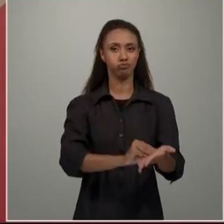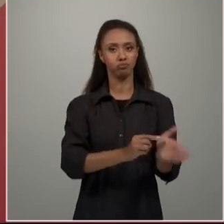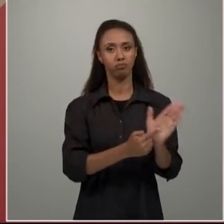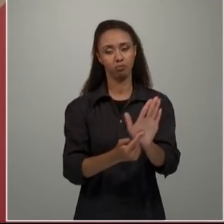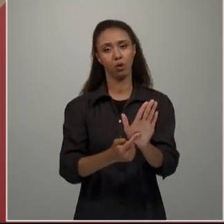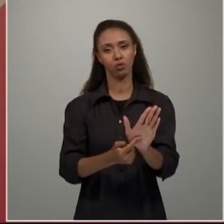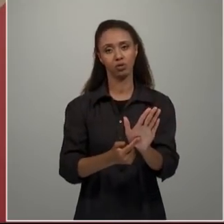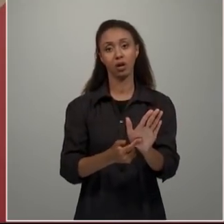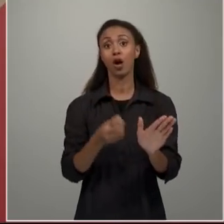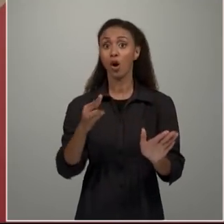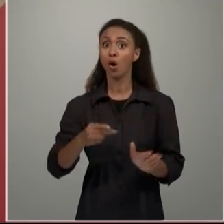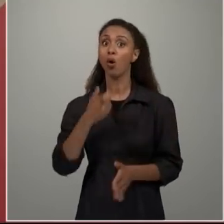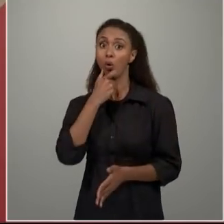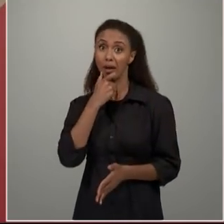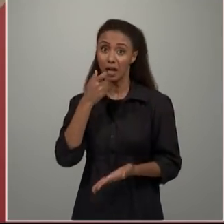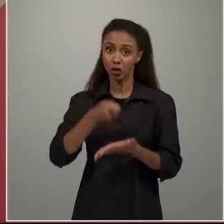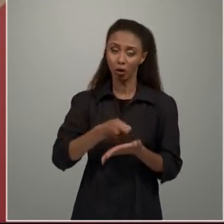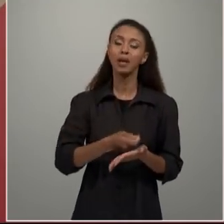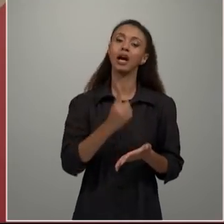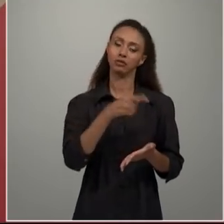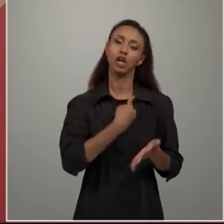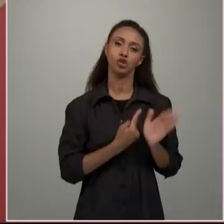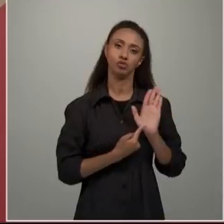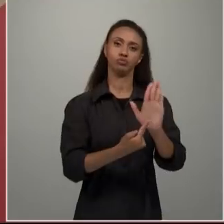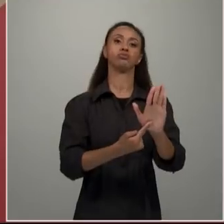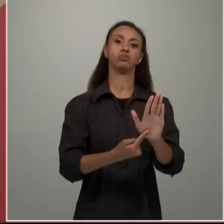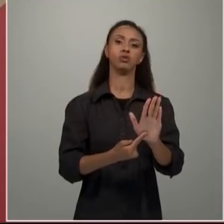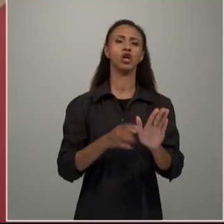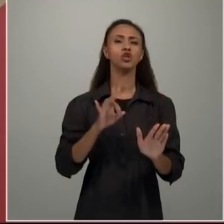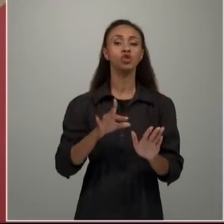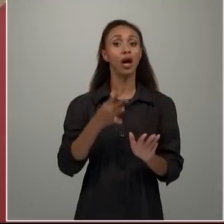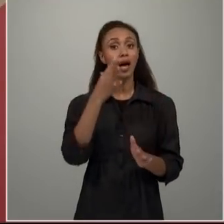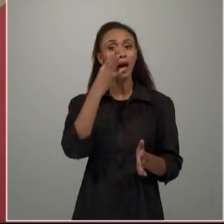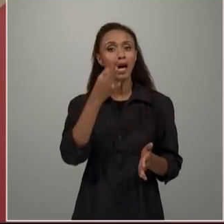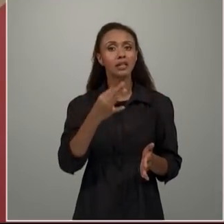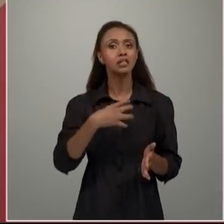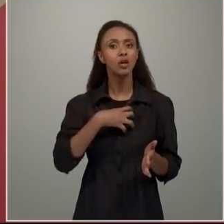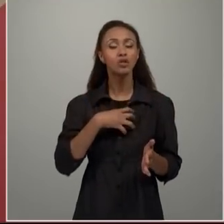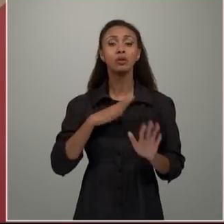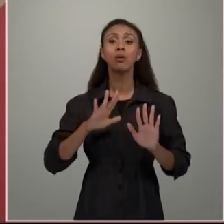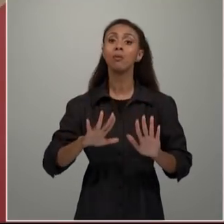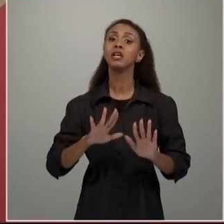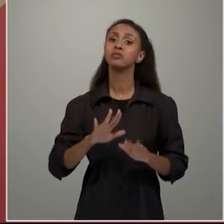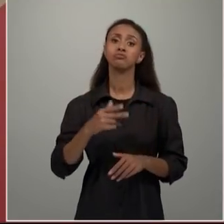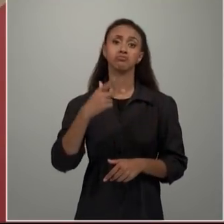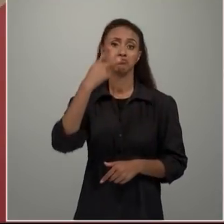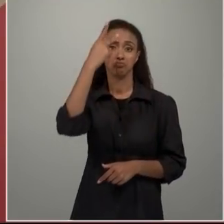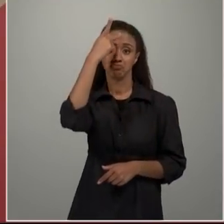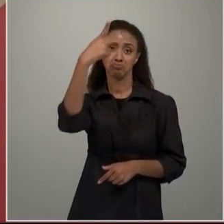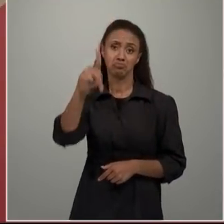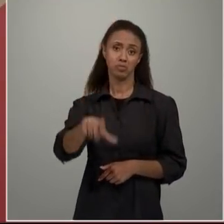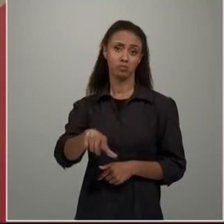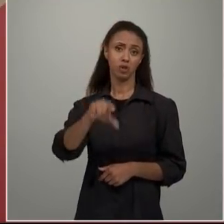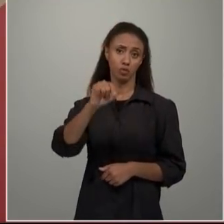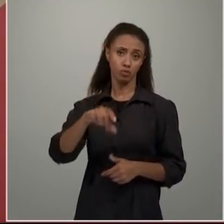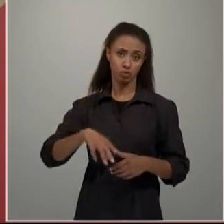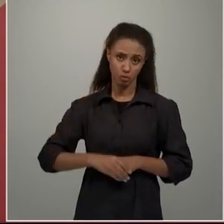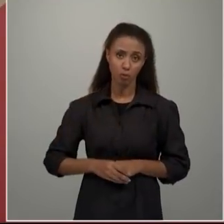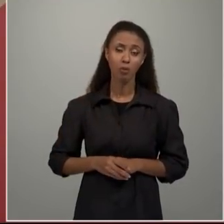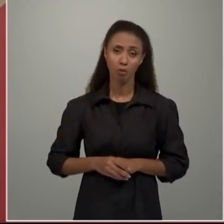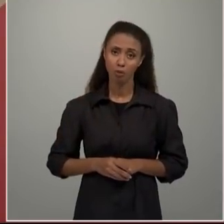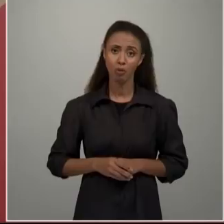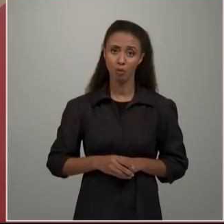também tá então é só você dá uma olhadinha no enunciado e presta atenção mas a tendência é que elas sejam de múltipla escolha e ainda vai ter